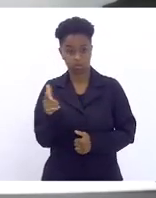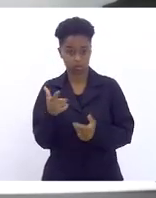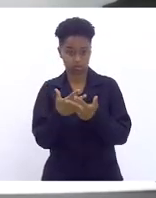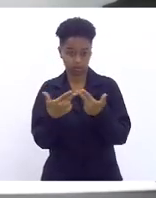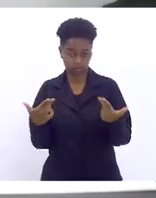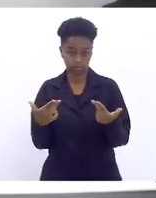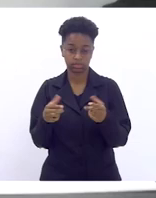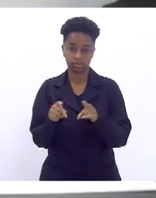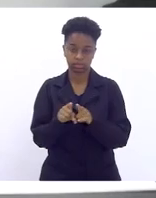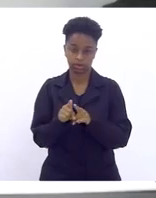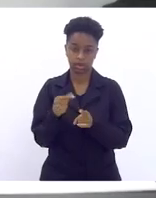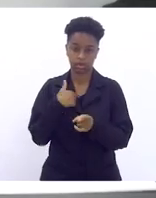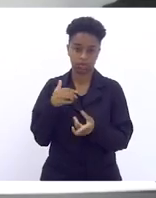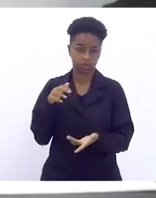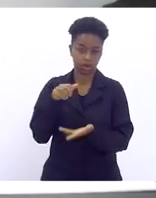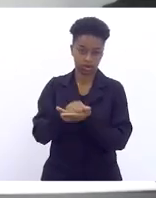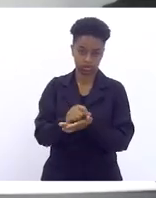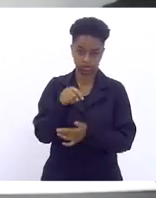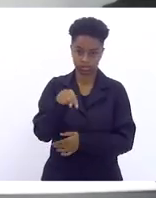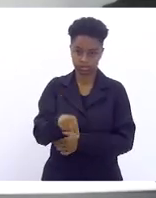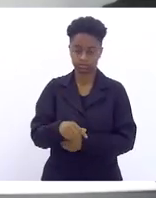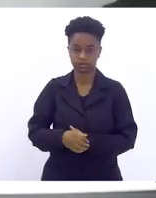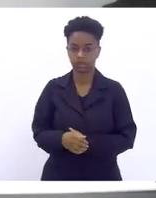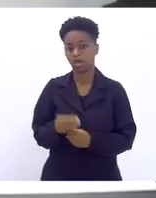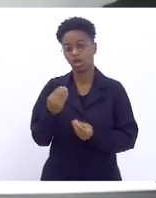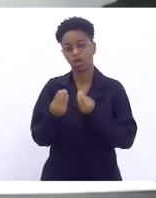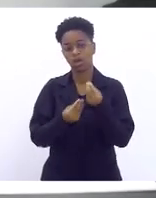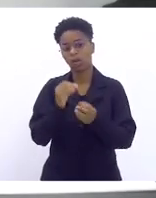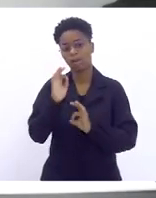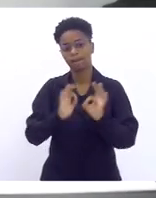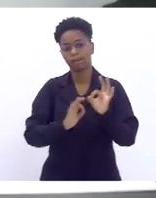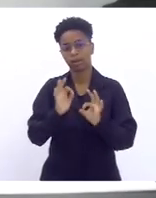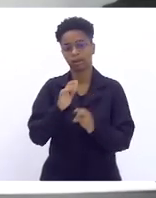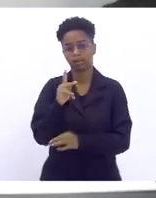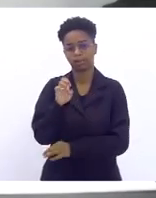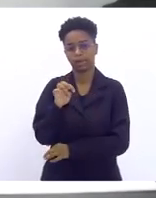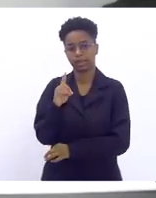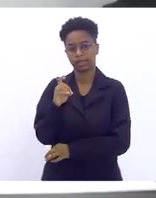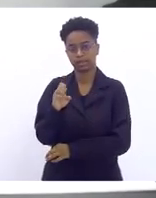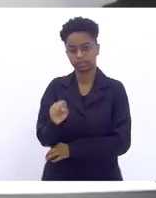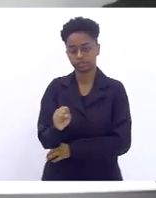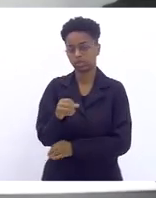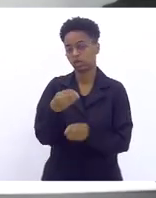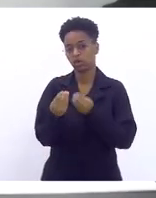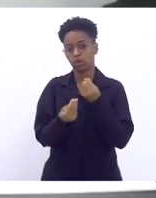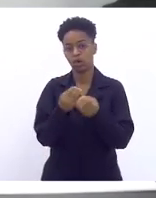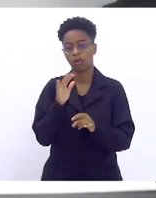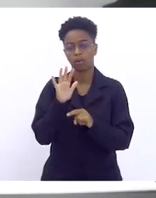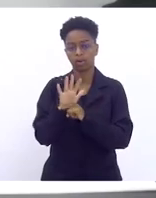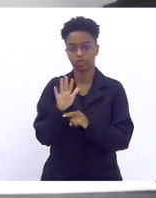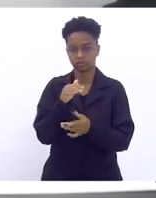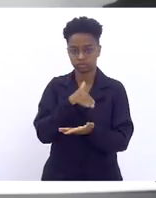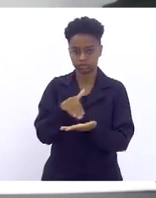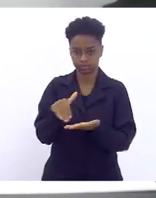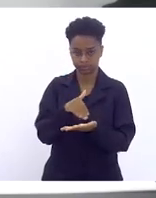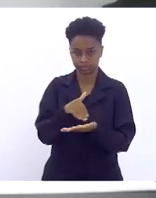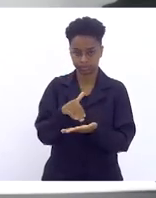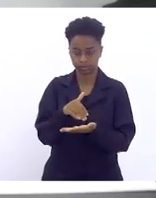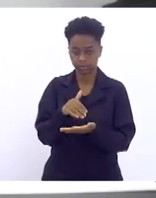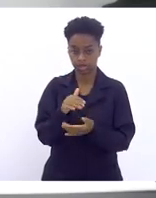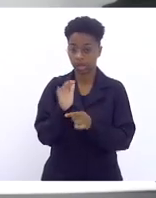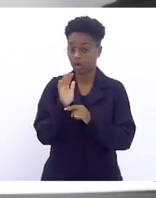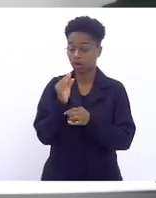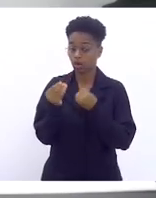que eu anotei também aqui como é que esse plano pede vai ajudar a Secretário é